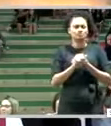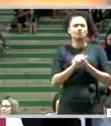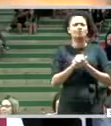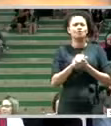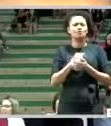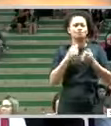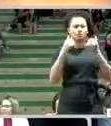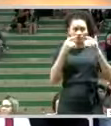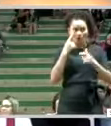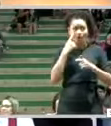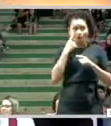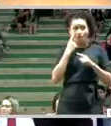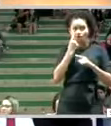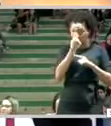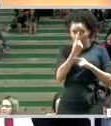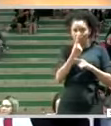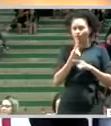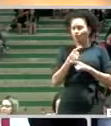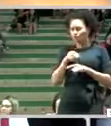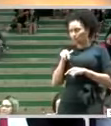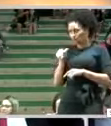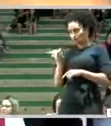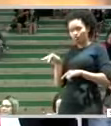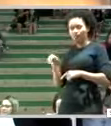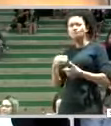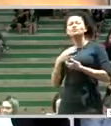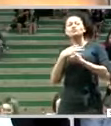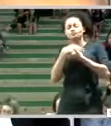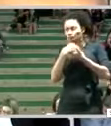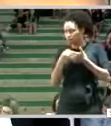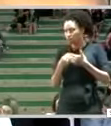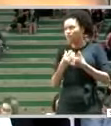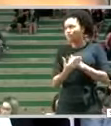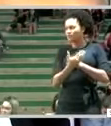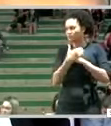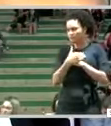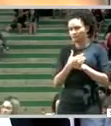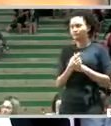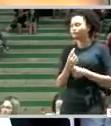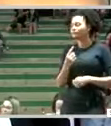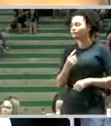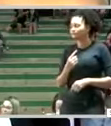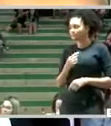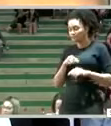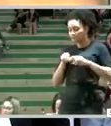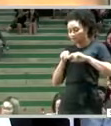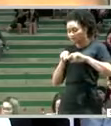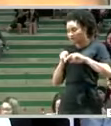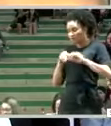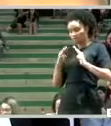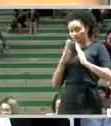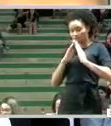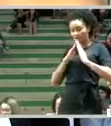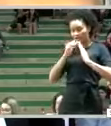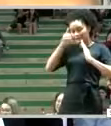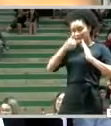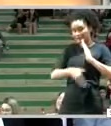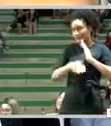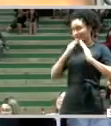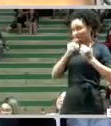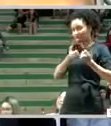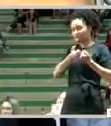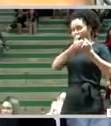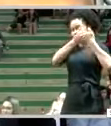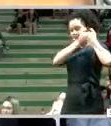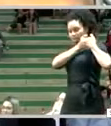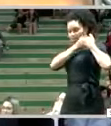Eu vou dar o passo, você conta. À medida que eu for dando os passos, mas enche o pulmão. Agora a arca sai da casa do Zé Ninguém, nas costas do